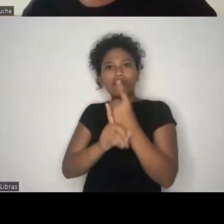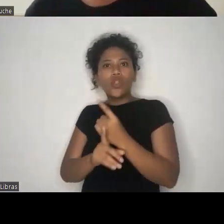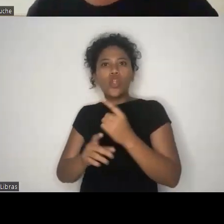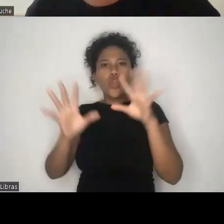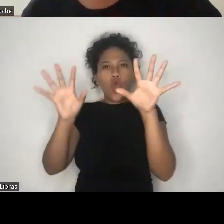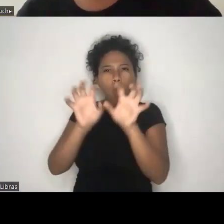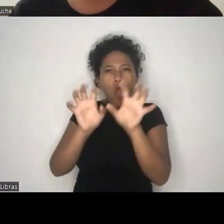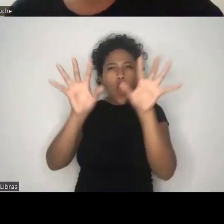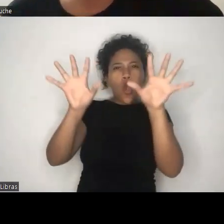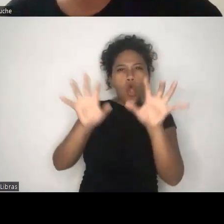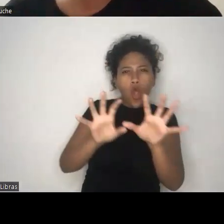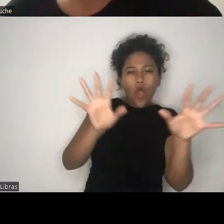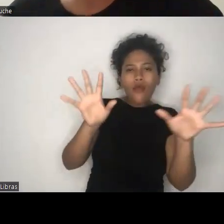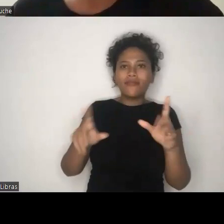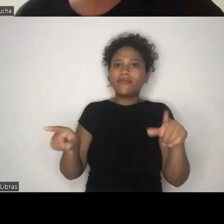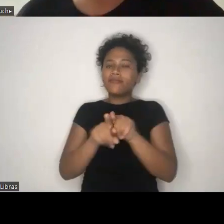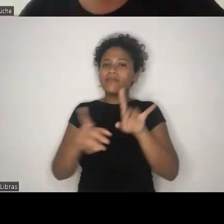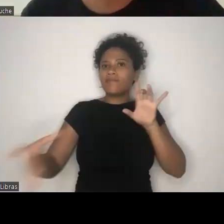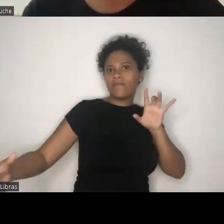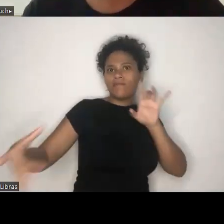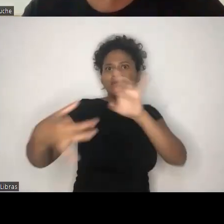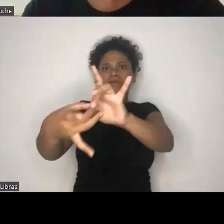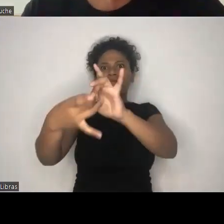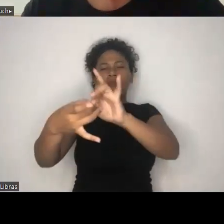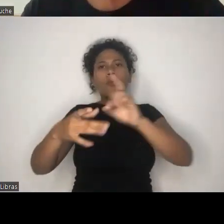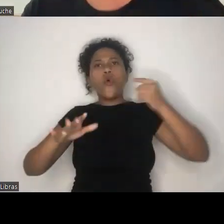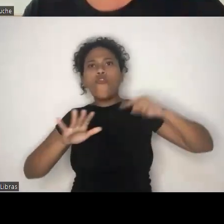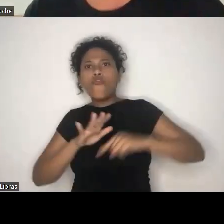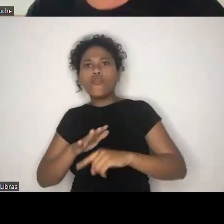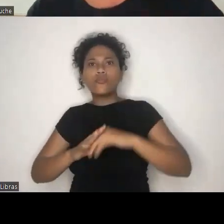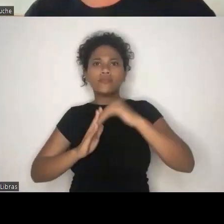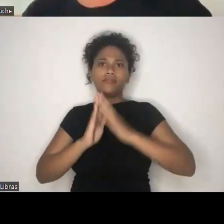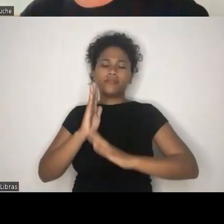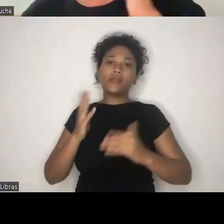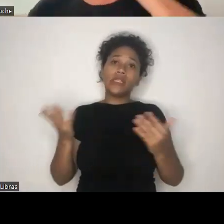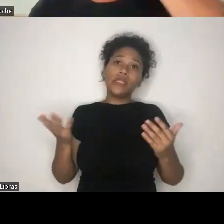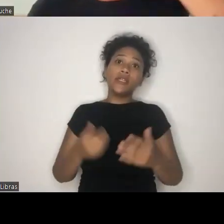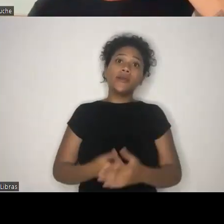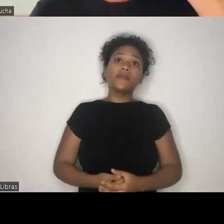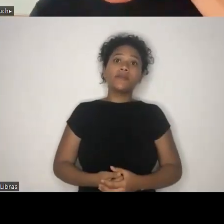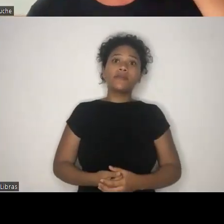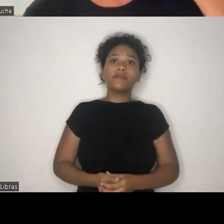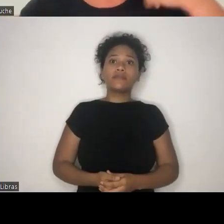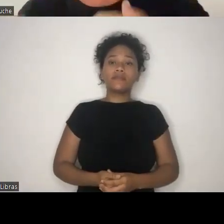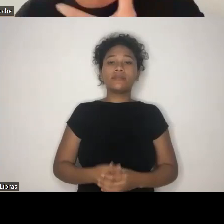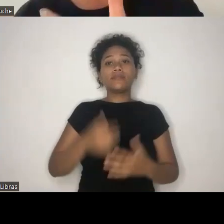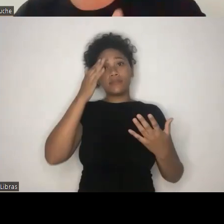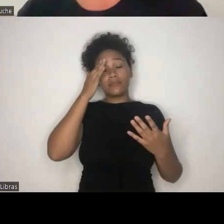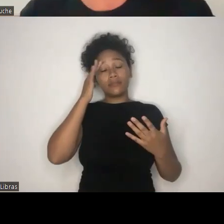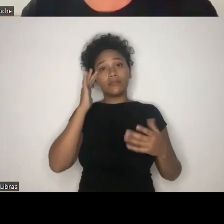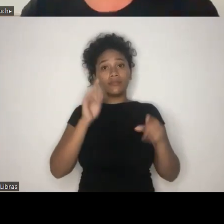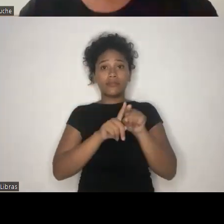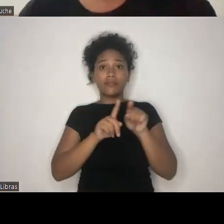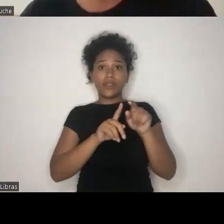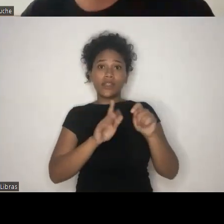de ter uma relação com mais profunda com a pintura e até escrever poesias